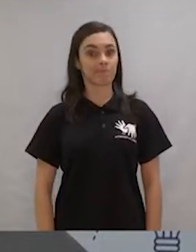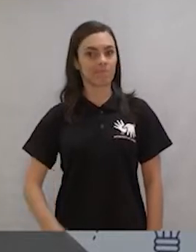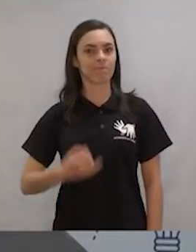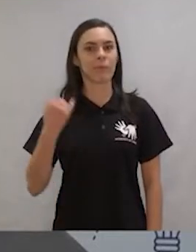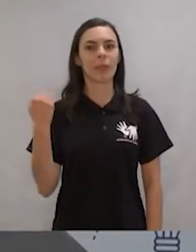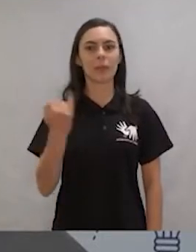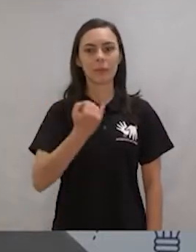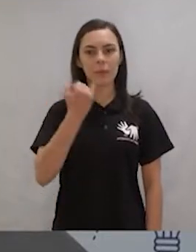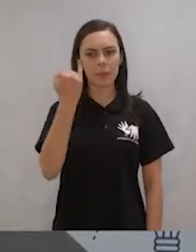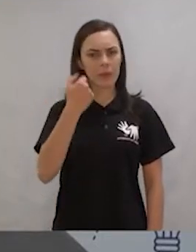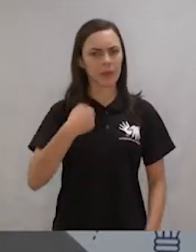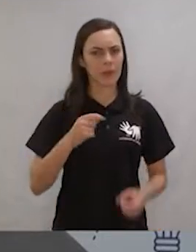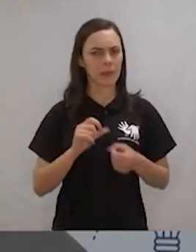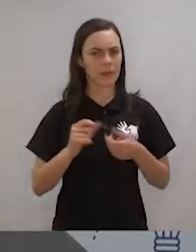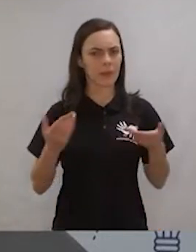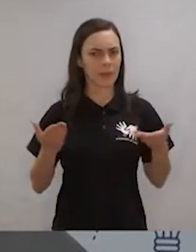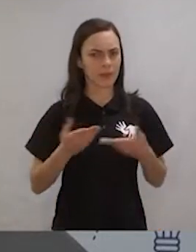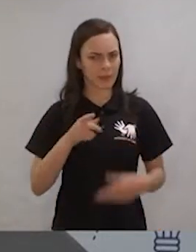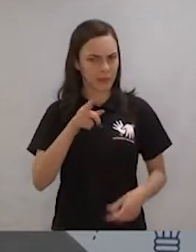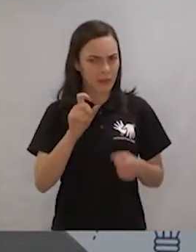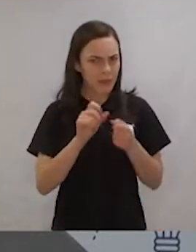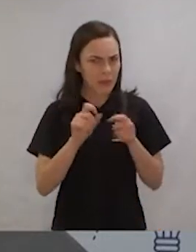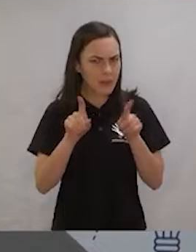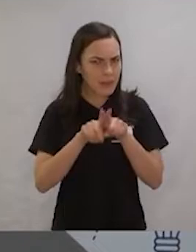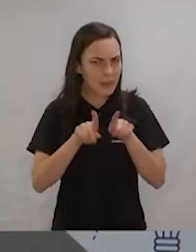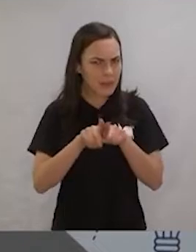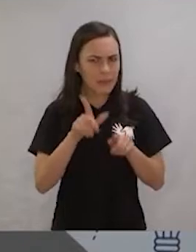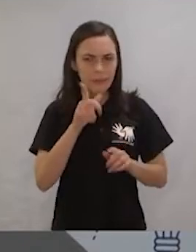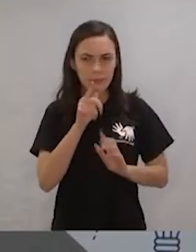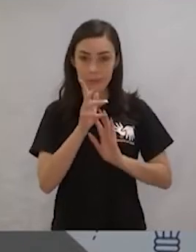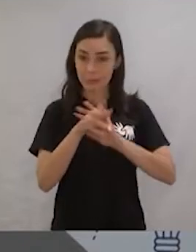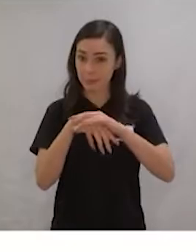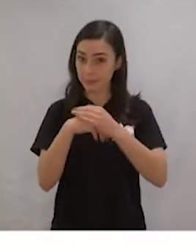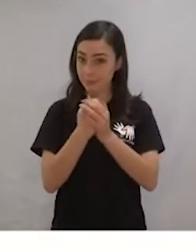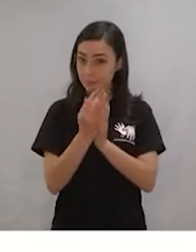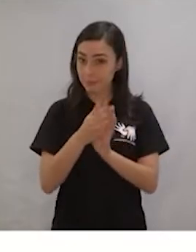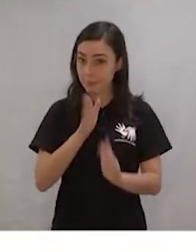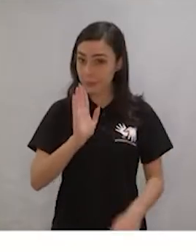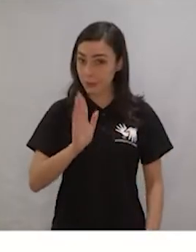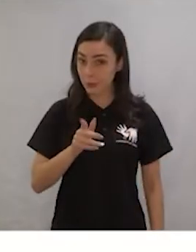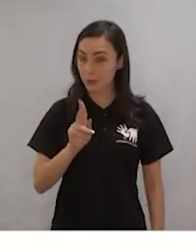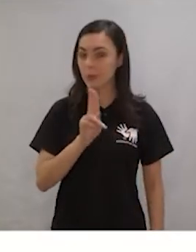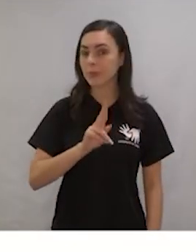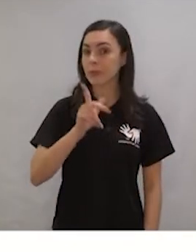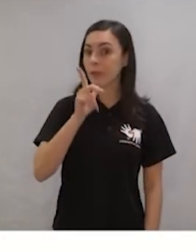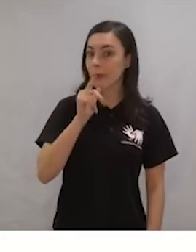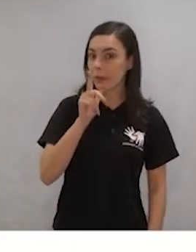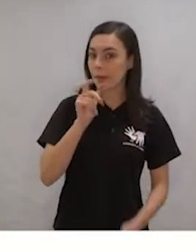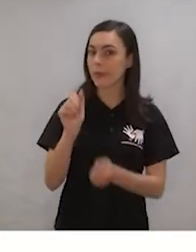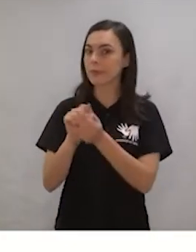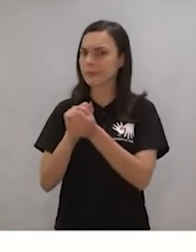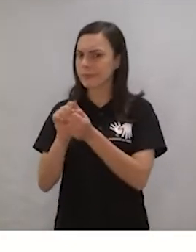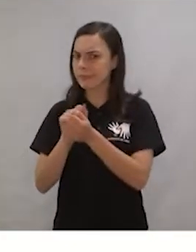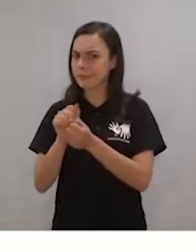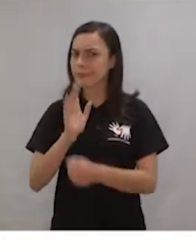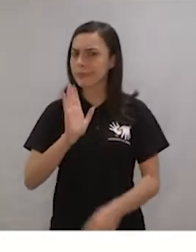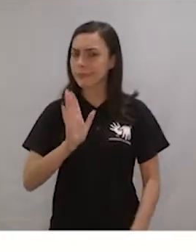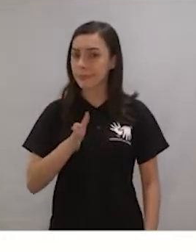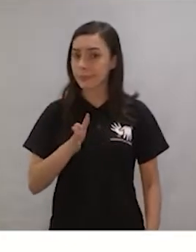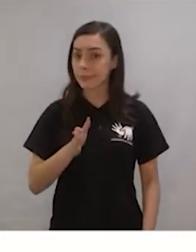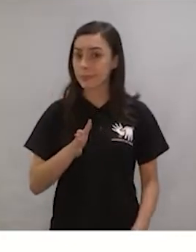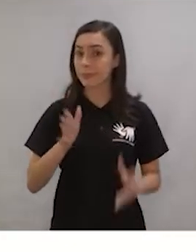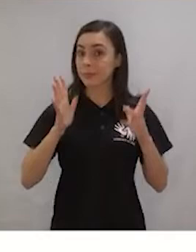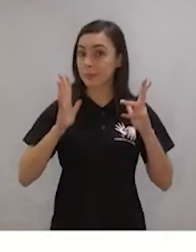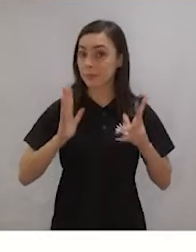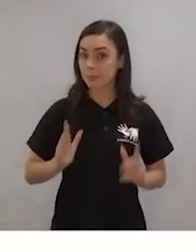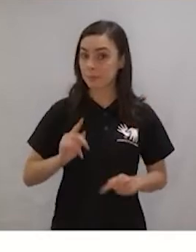Importante o que eu acabei de fazer. Vocês estão fazendo? Vocês já lavaram as suas mãos com água e sabão? E após